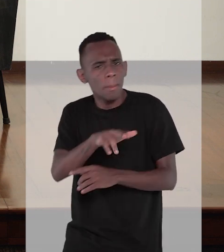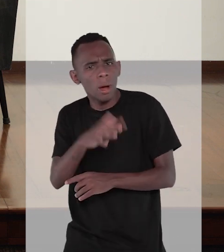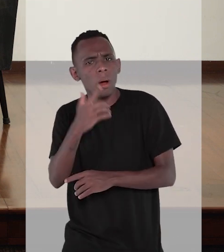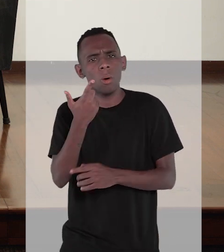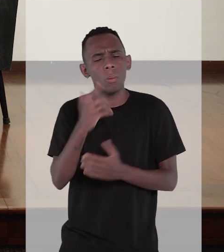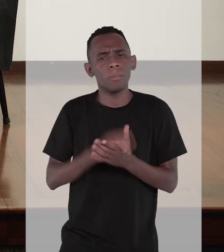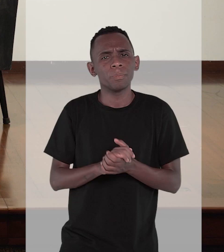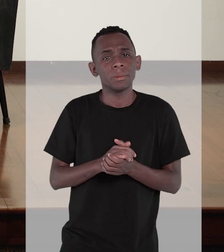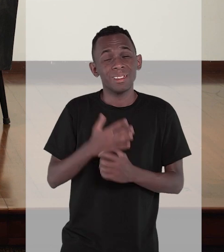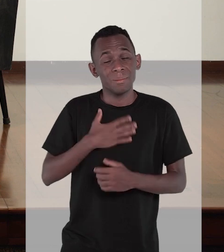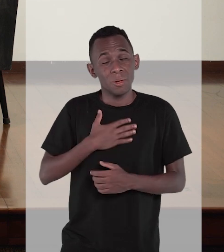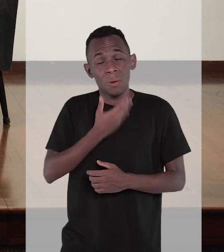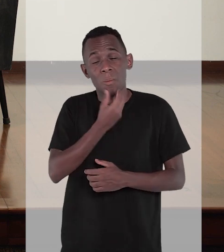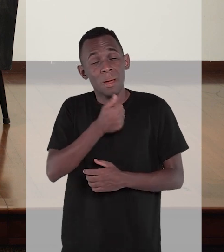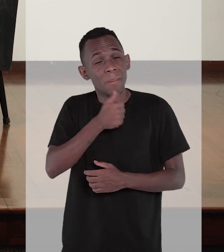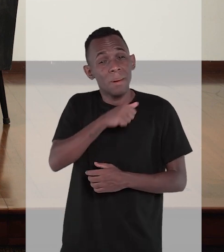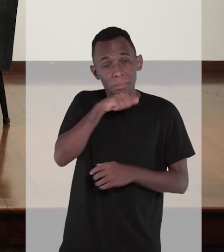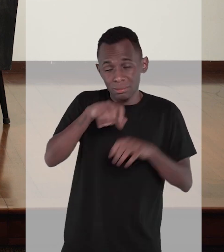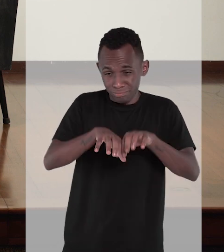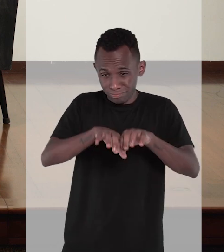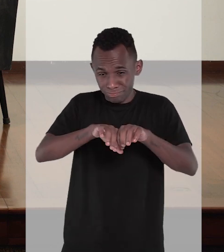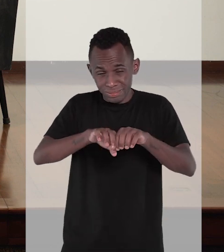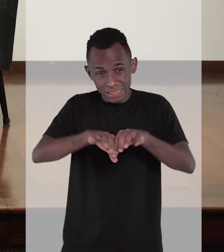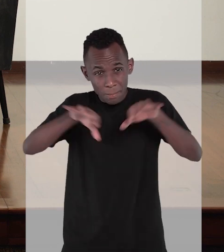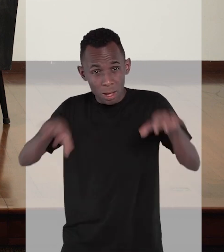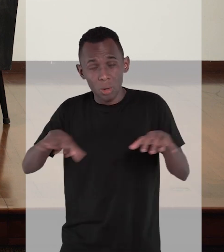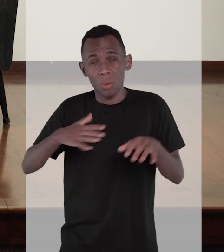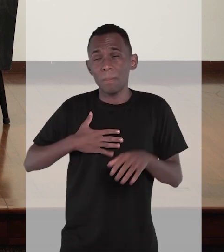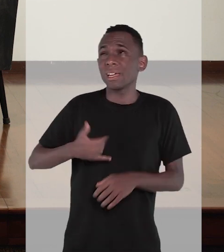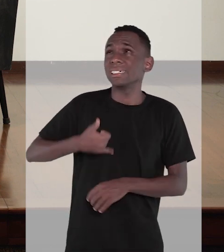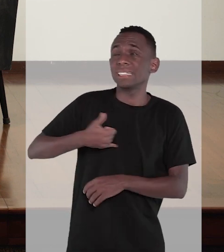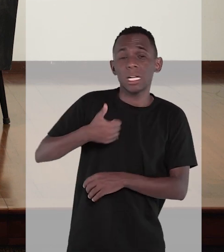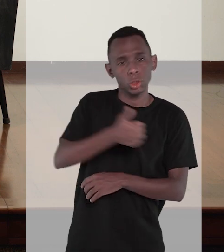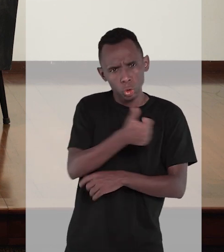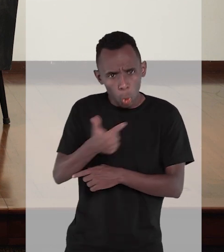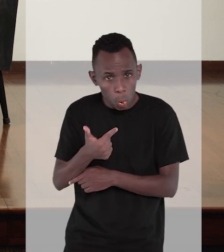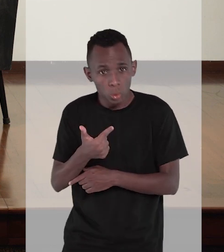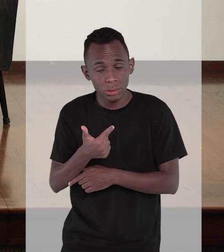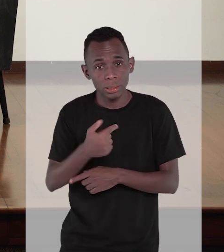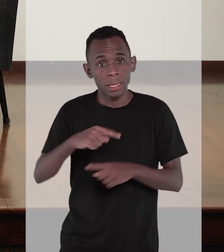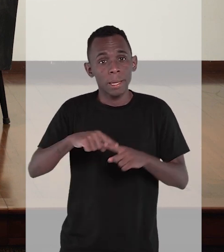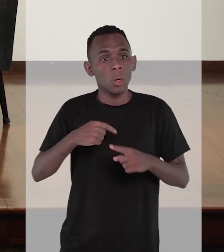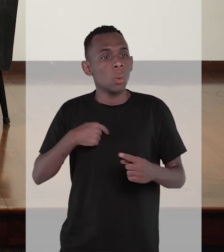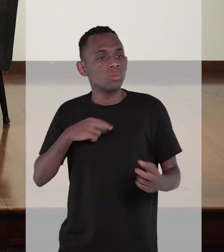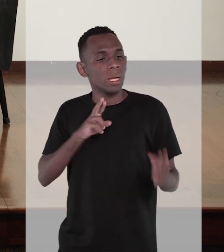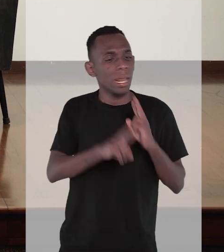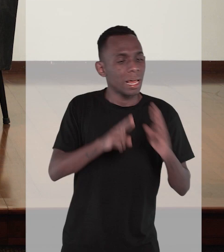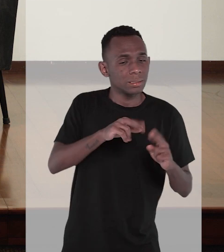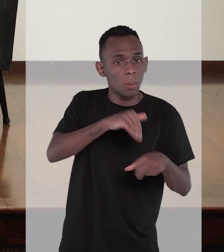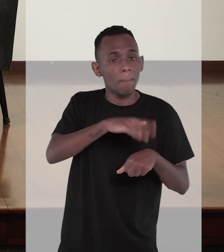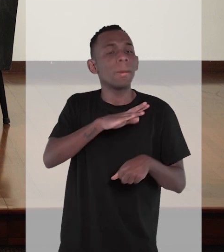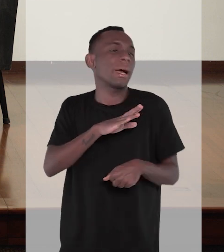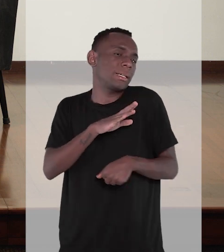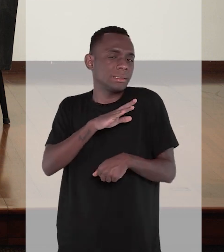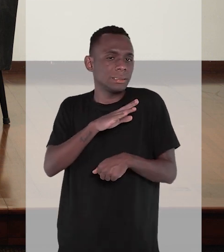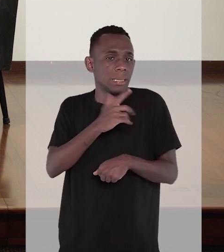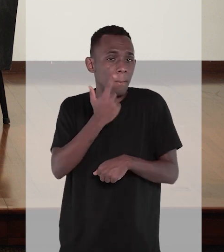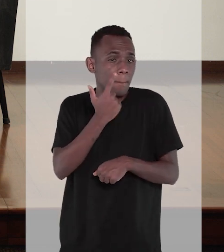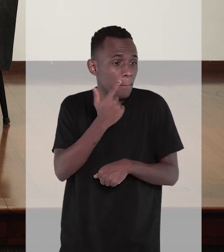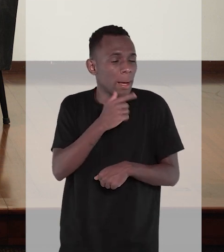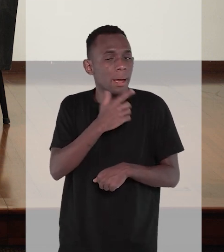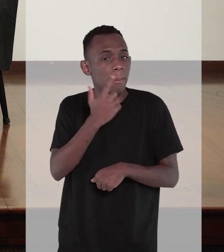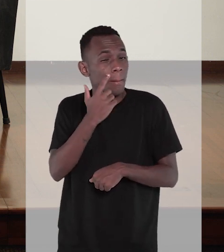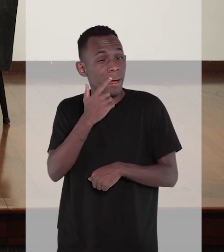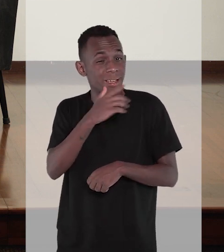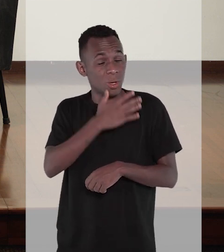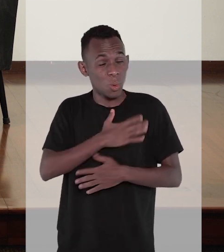Meus pais se separaram, eu tinha 12 anos. Mas o que eu tinha em comum mais com meu pai era justamente o